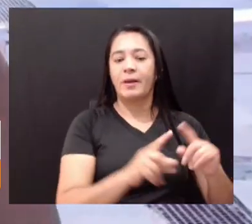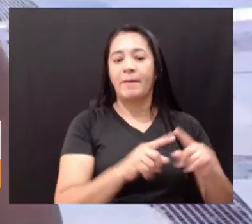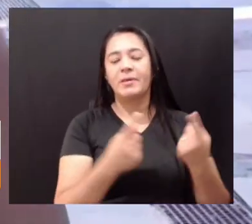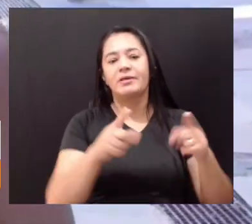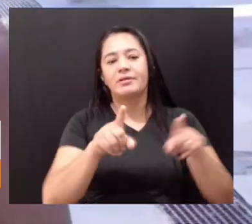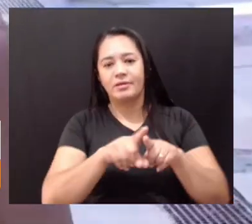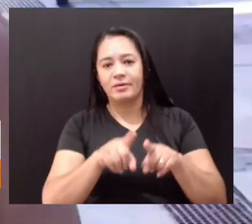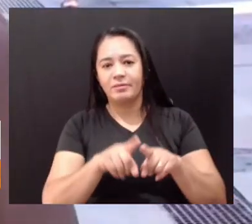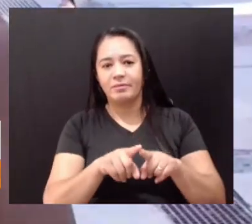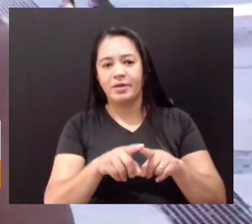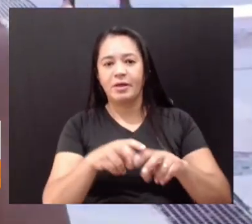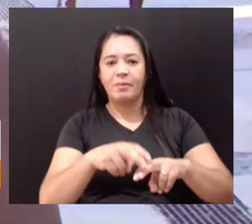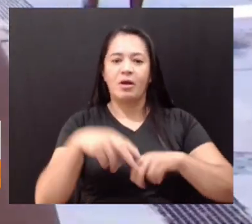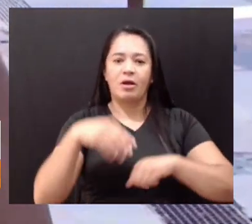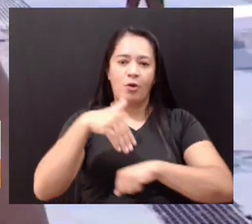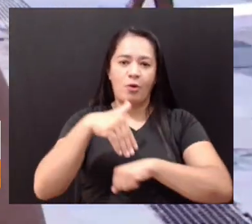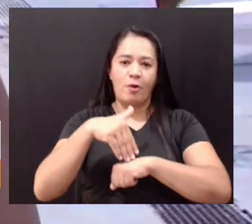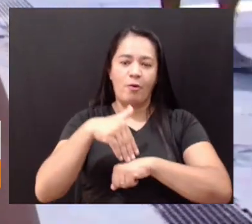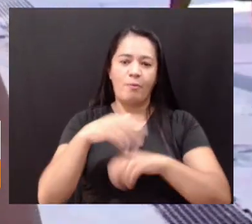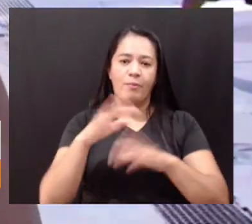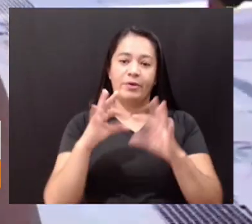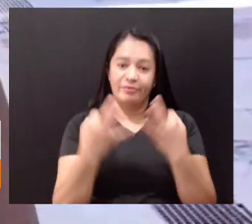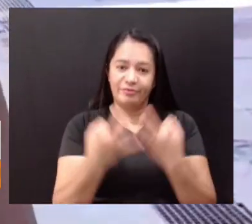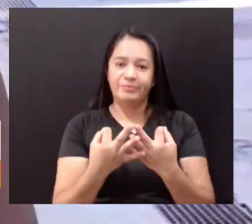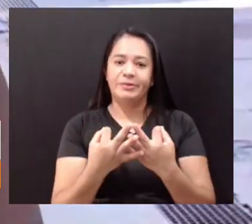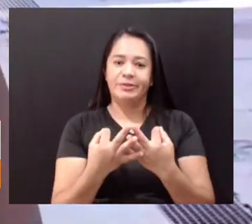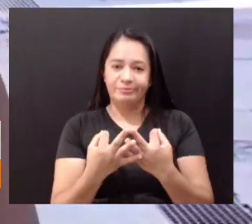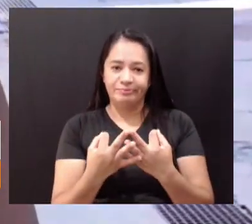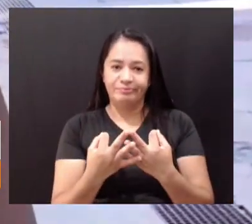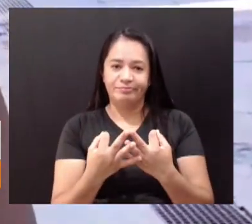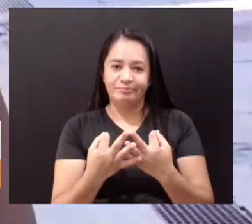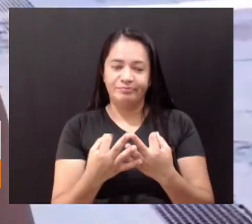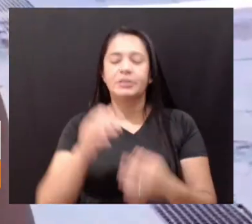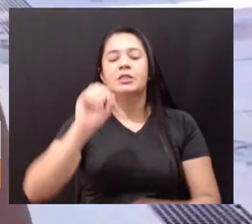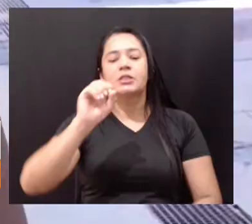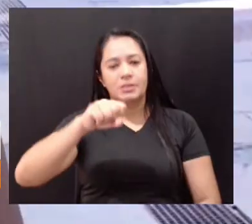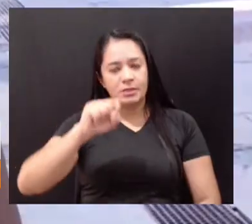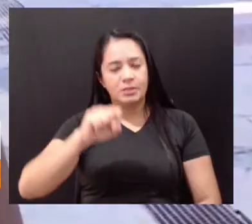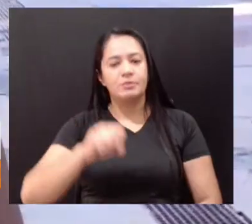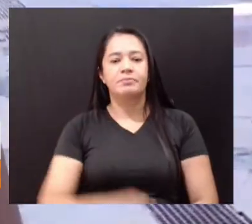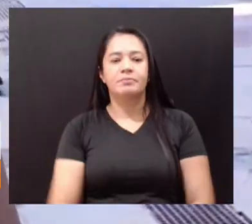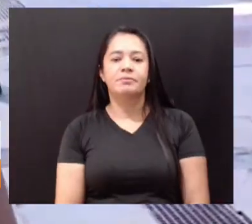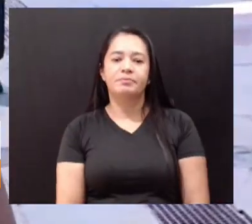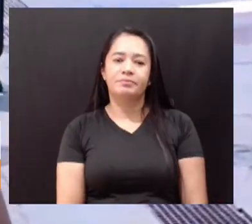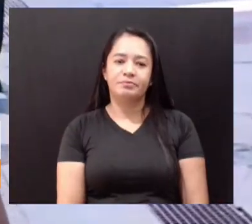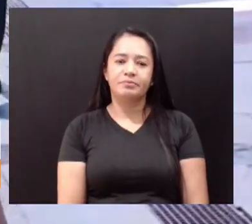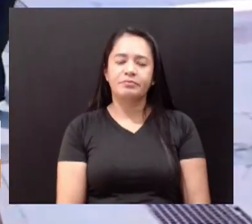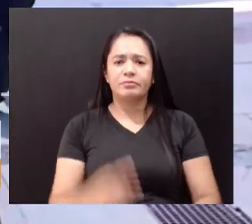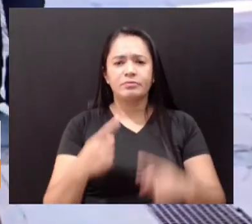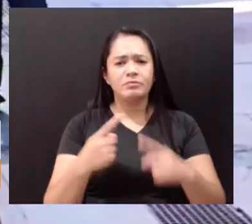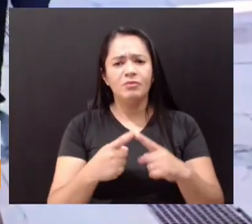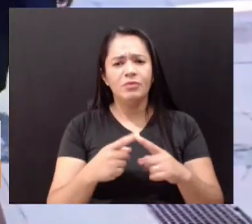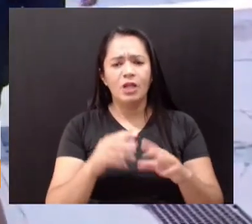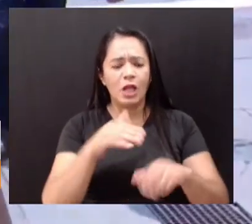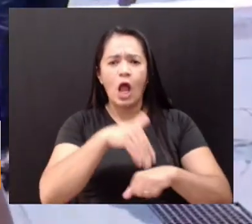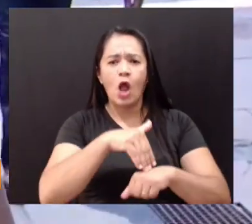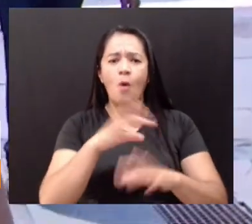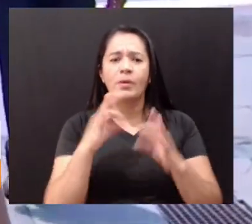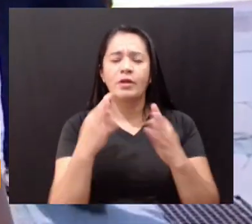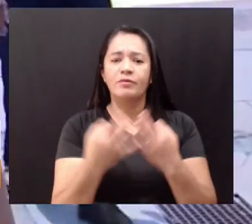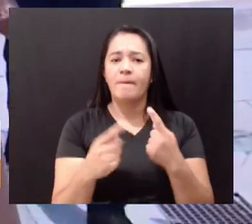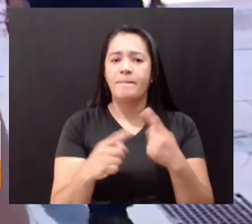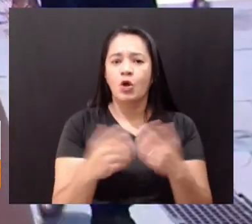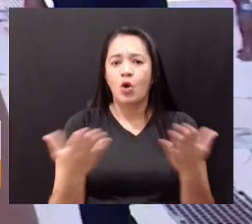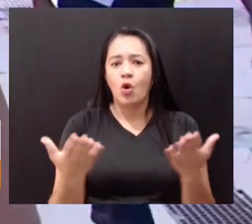de culpa dos pais. Você acha que é a criação? Sim, com certeza. Mas por quê? Ah, hoje em dia os